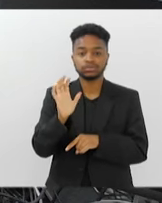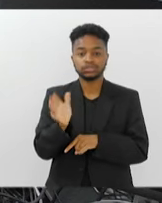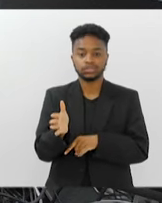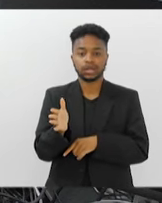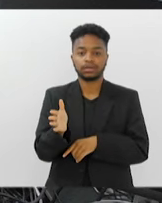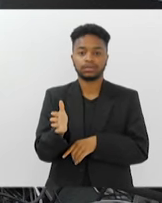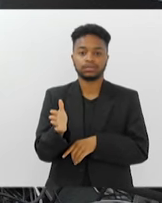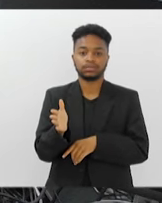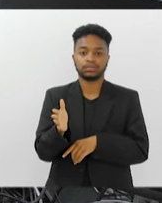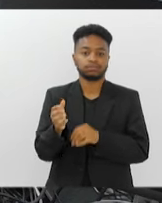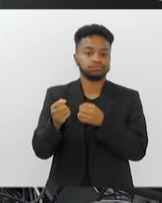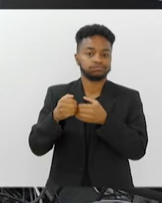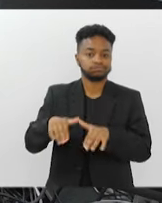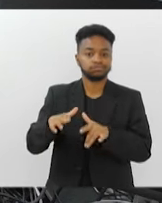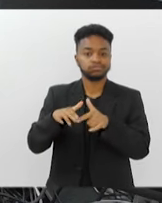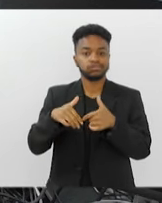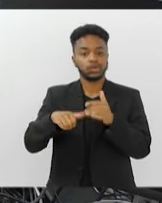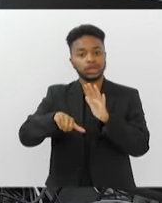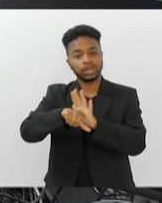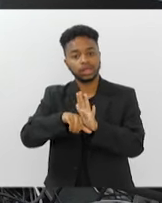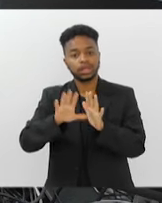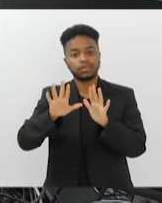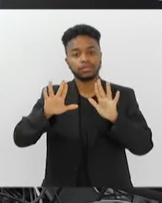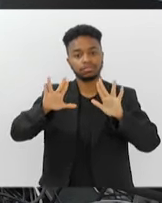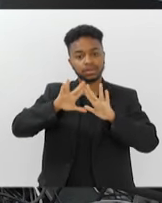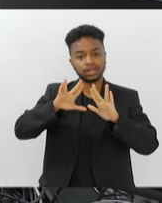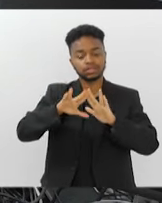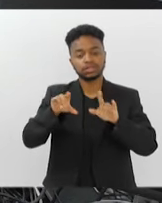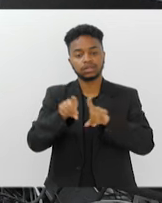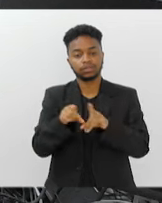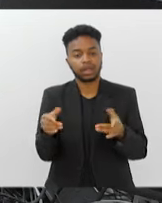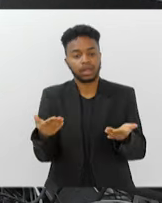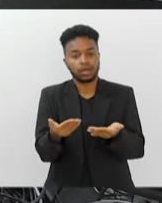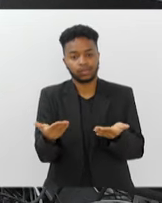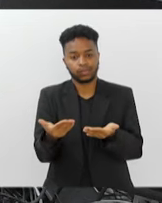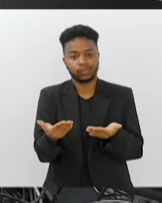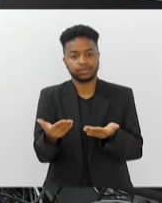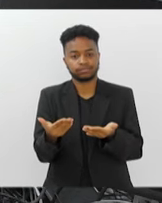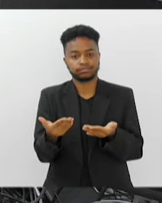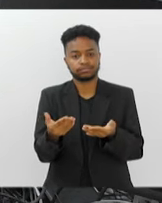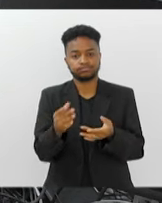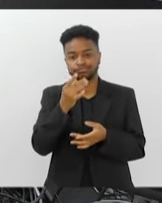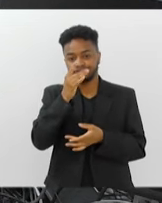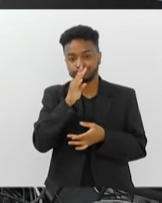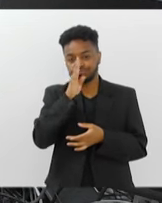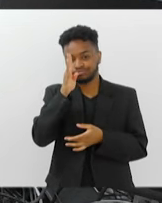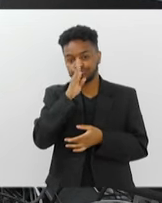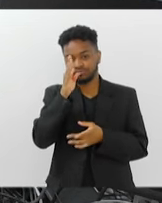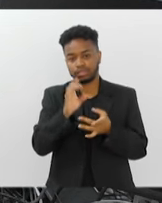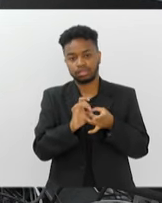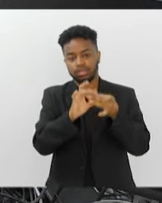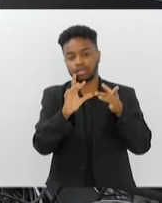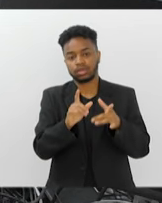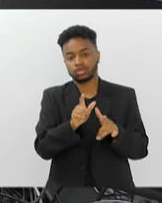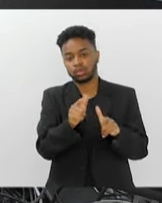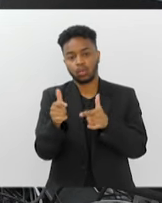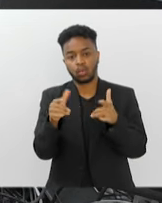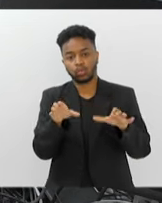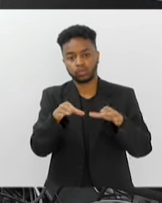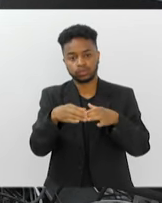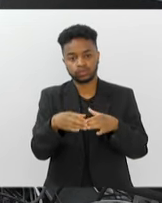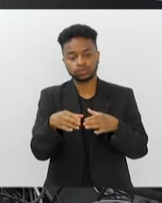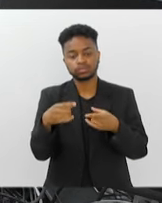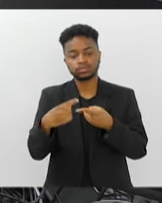para pro crime pra milícia agora também tá entregue para uma outra máfia né Que